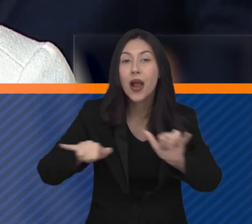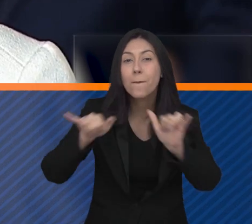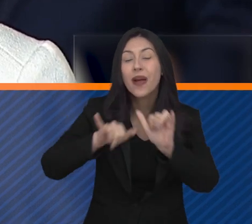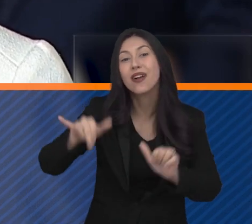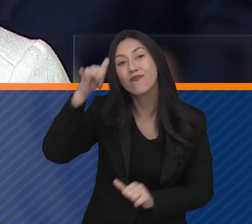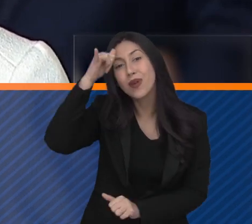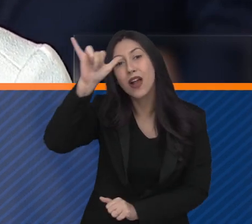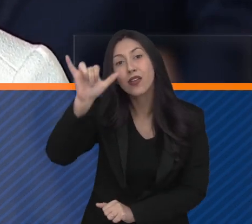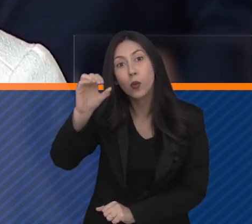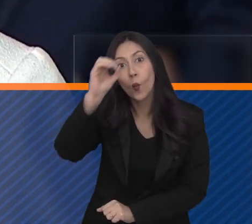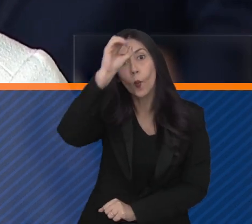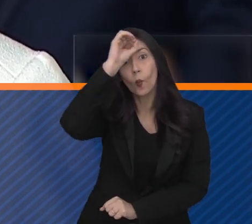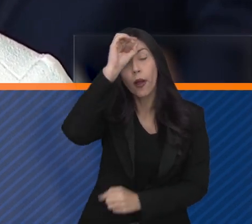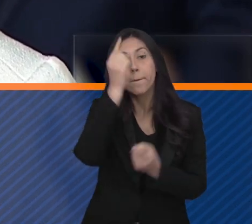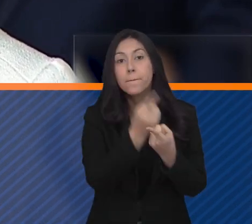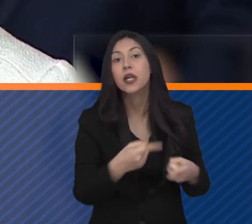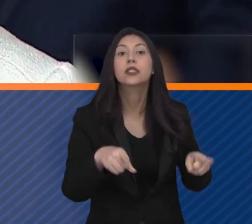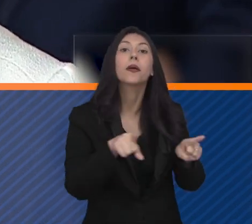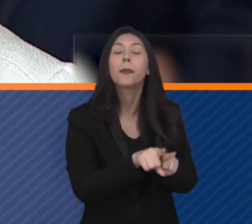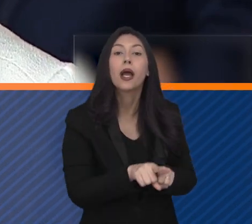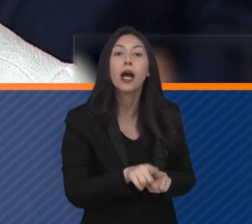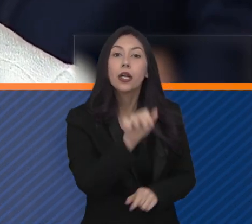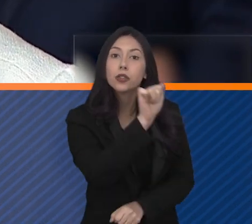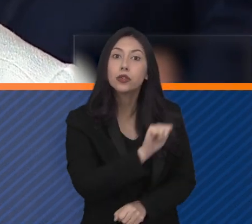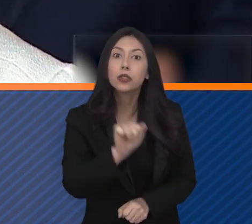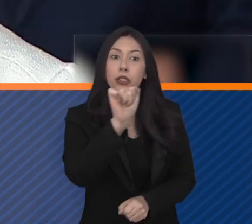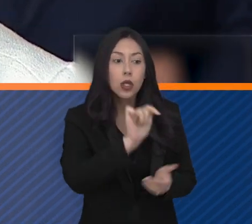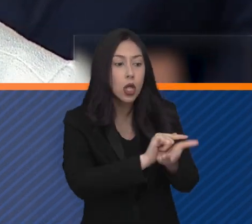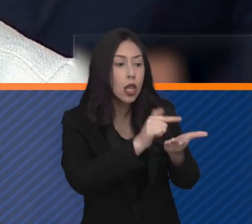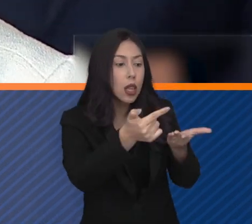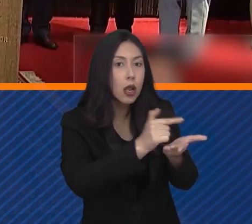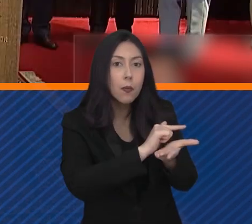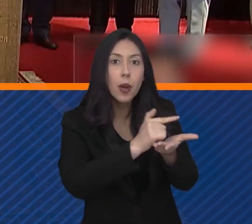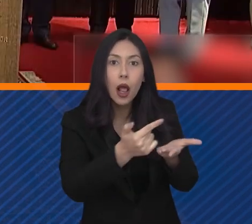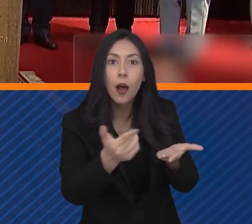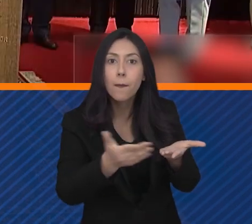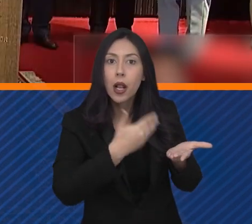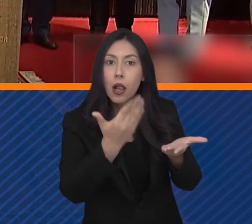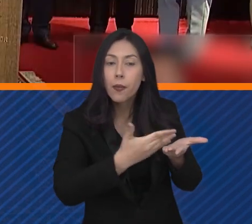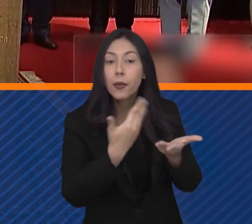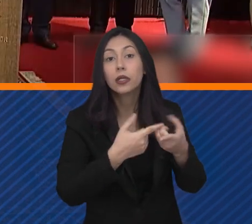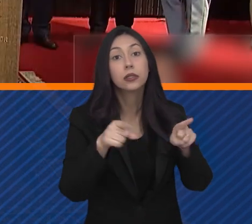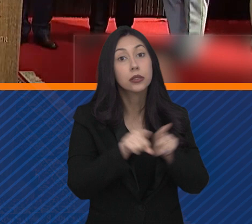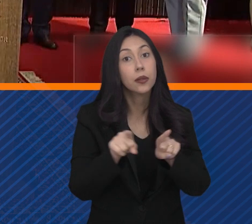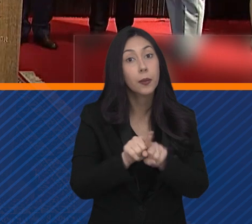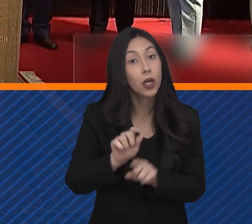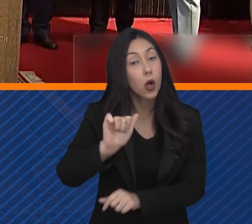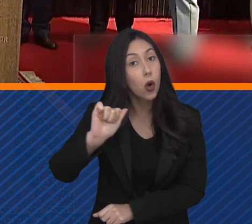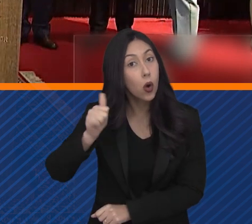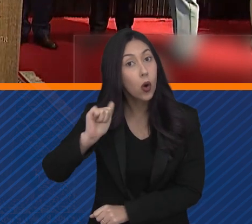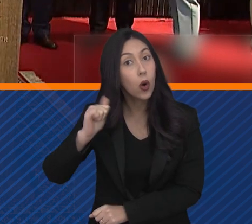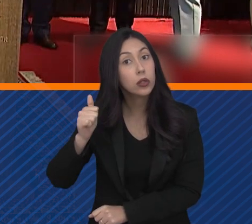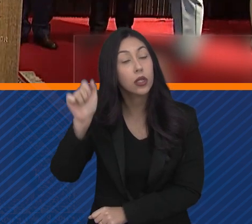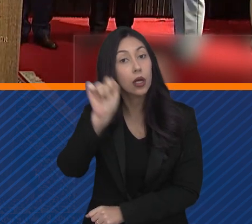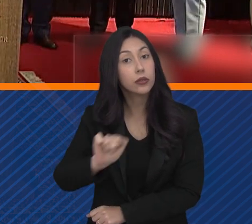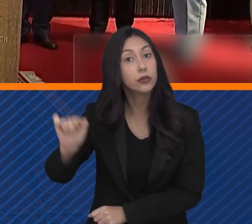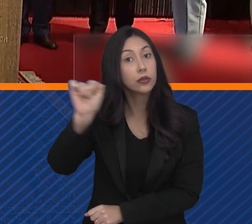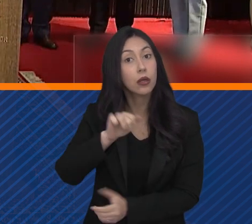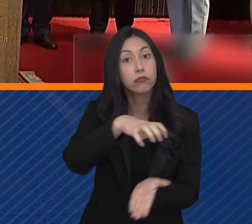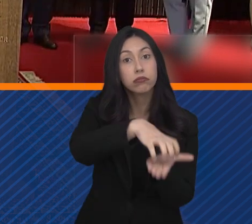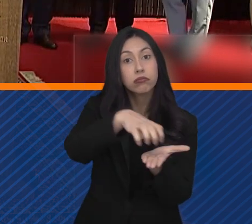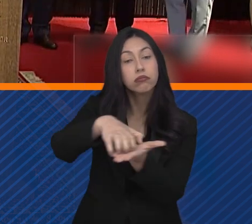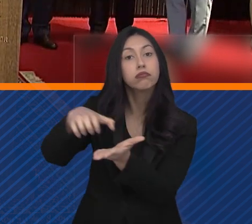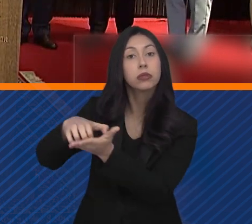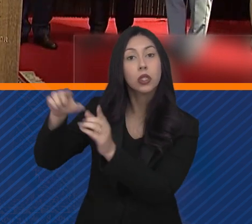à desinformação em parceria com a Associação Nacional de Editores de Revistas e outras 11 associações